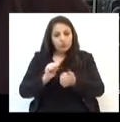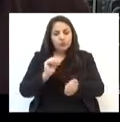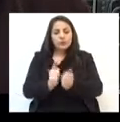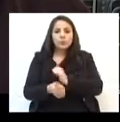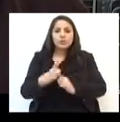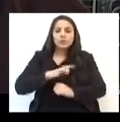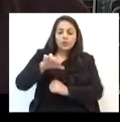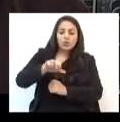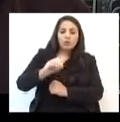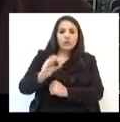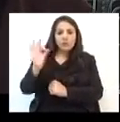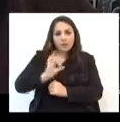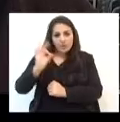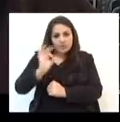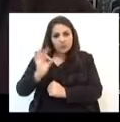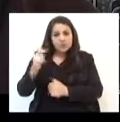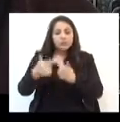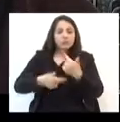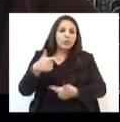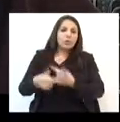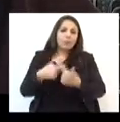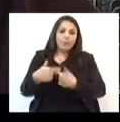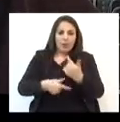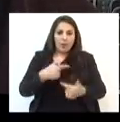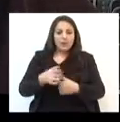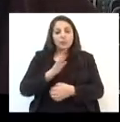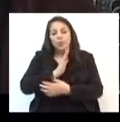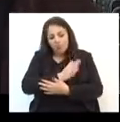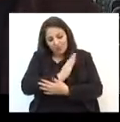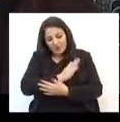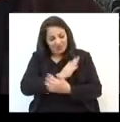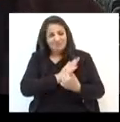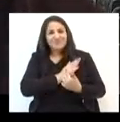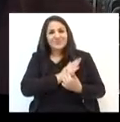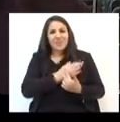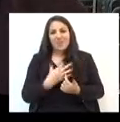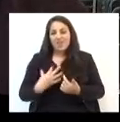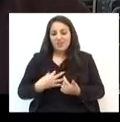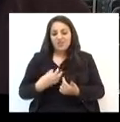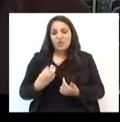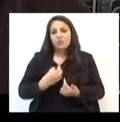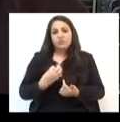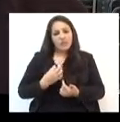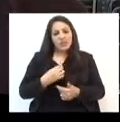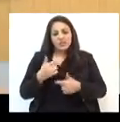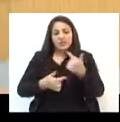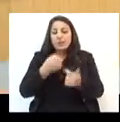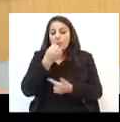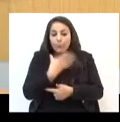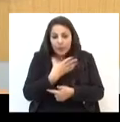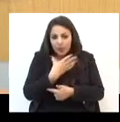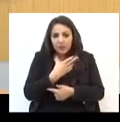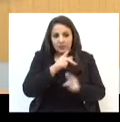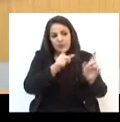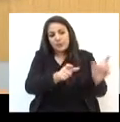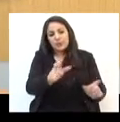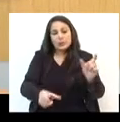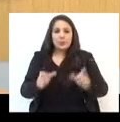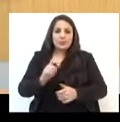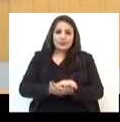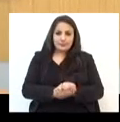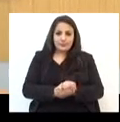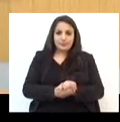90% trabalham com o coração, trabalham para o bem dos outros, né? Não é para o bem próprio. E agora nós vamos